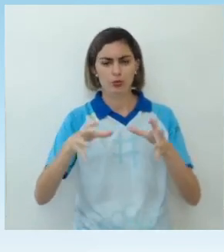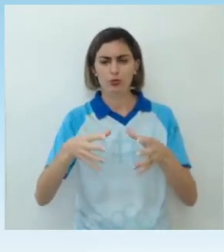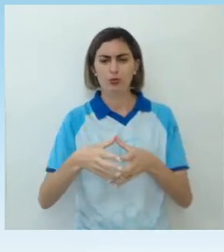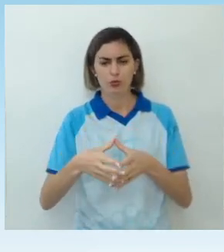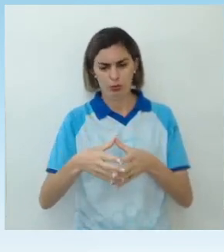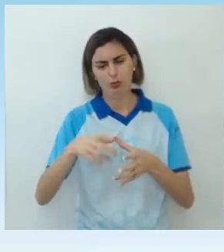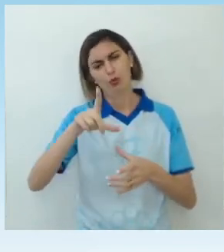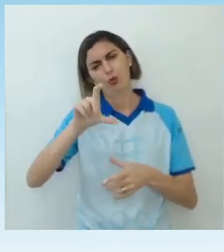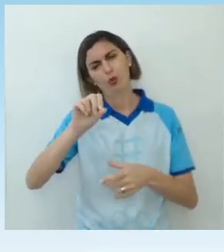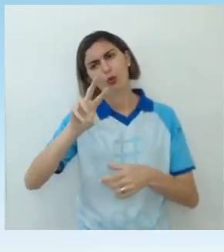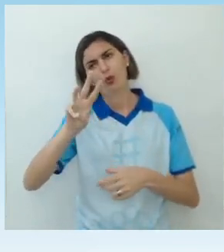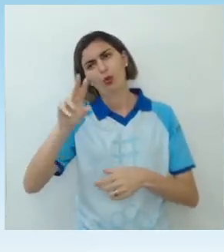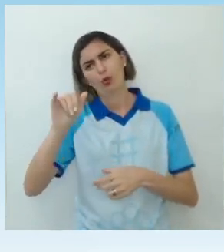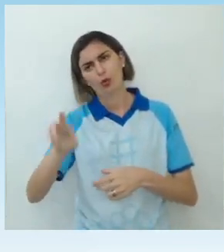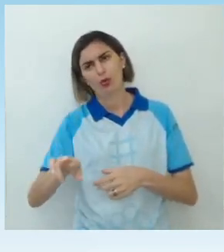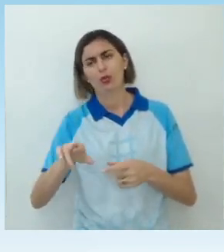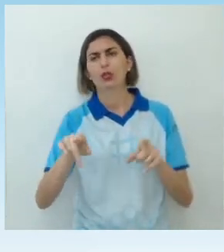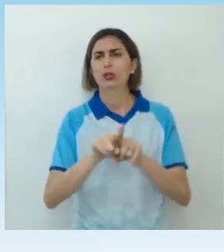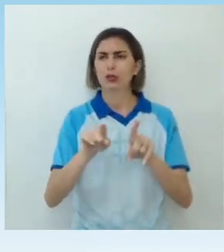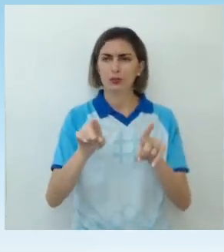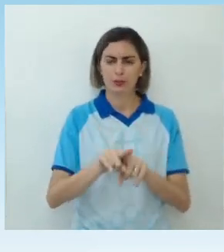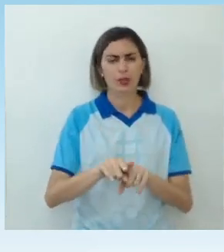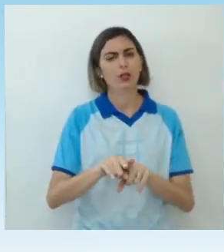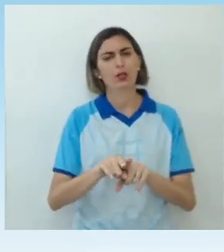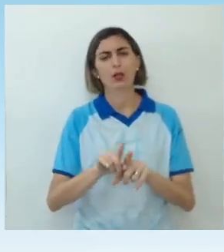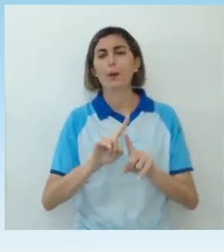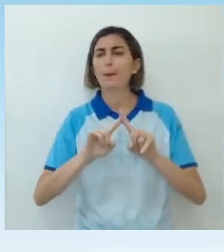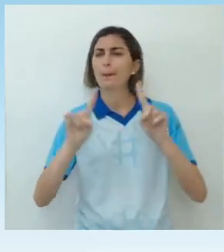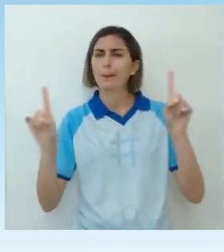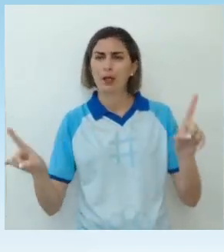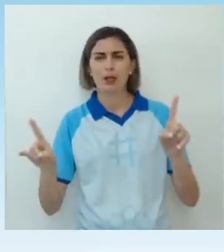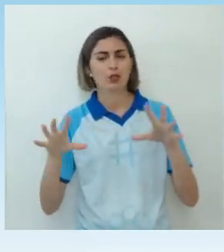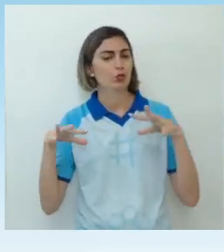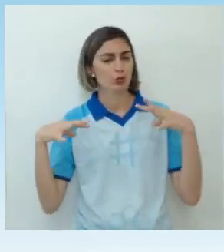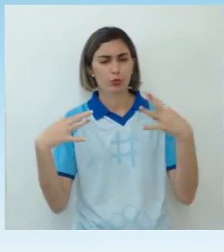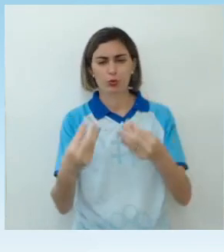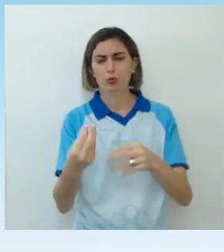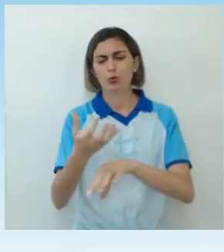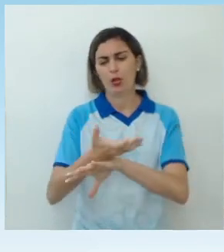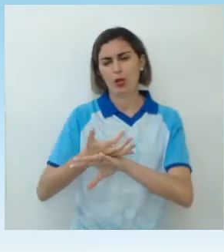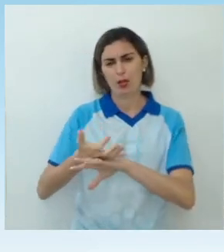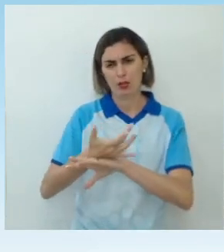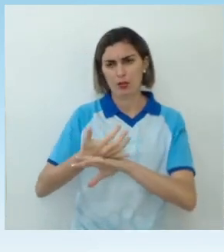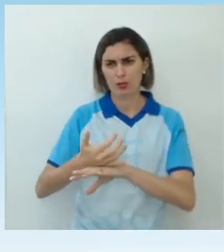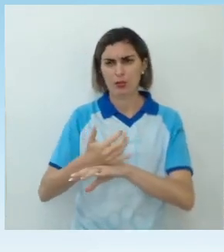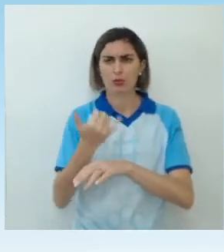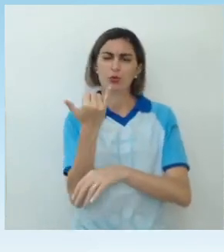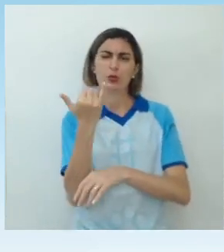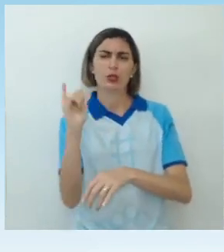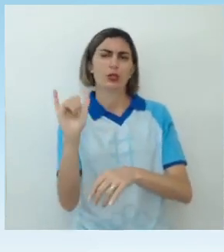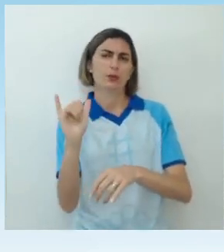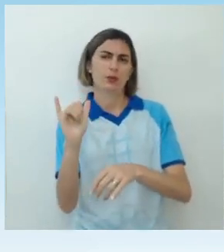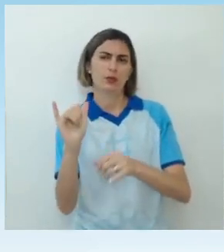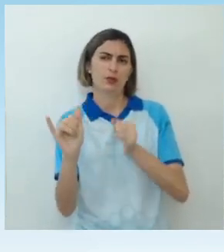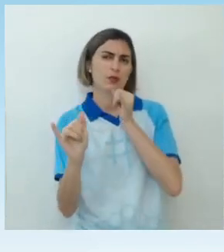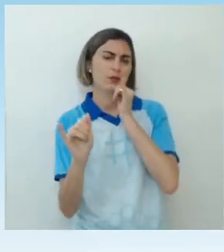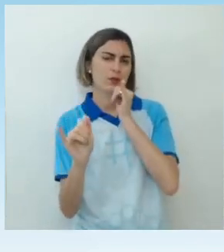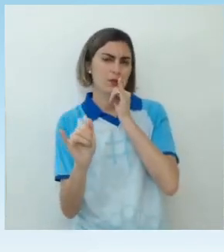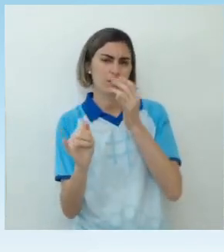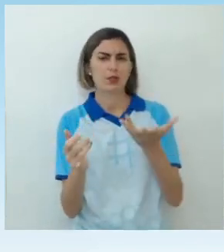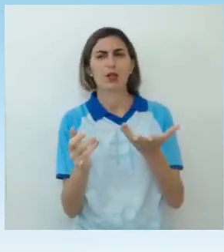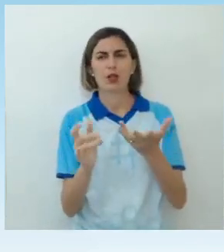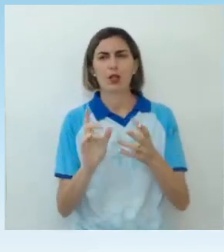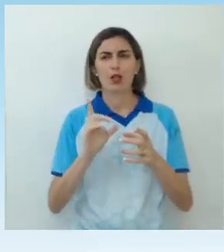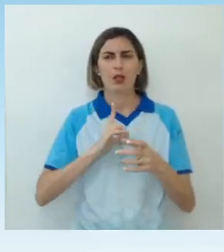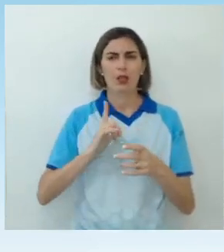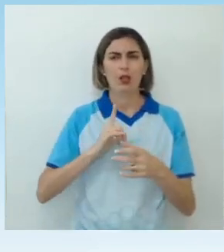Bronsted-Lowry. Então ele também é um ácido Bronsted-Lowry. Mas nem todo ácido Y, por exemplo, que é de Bronsted-Lowry,